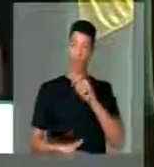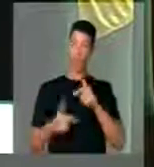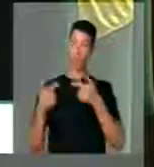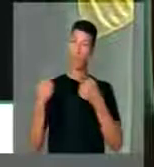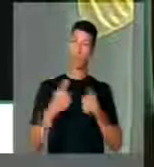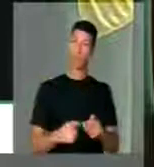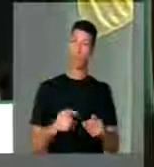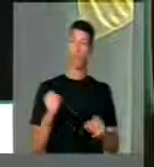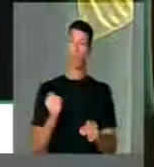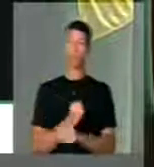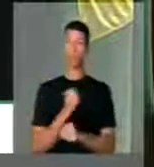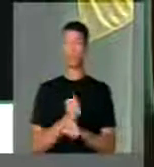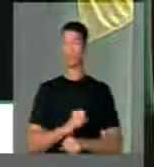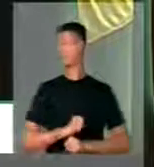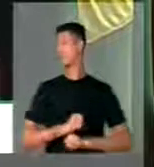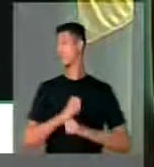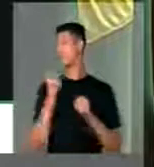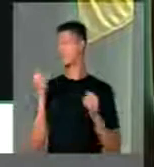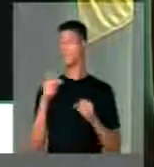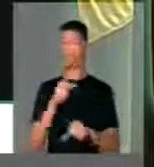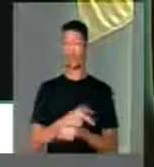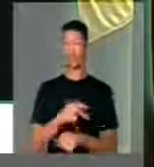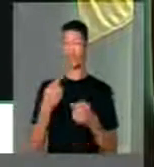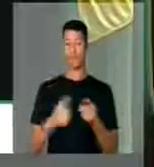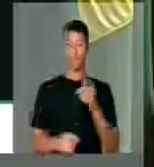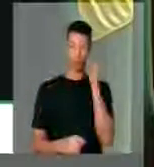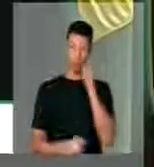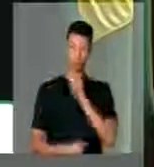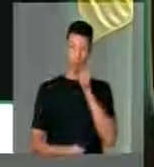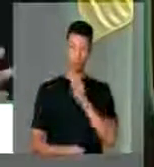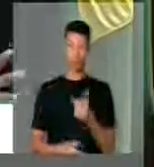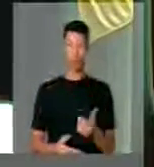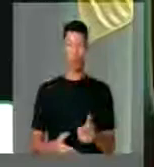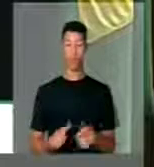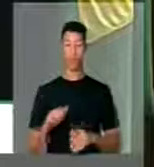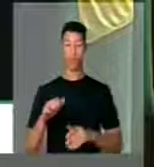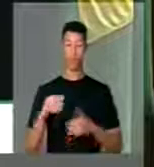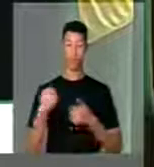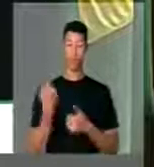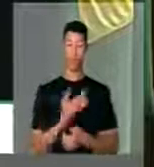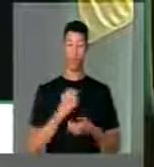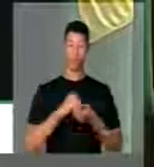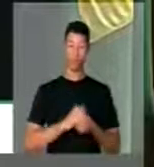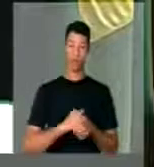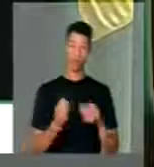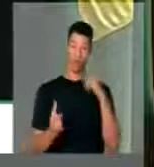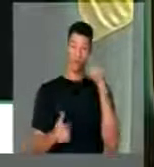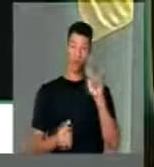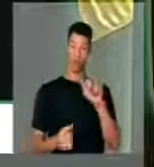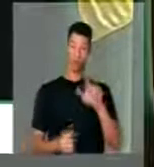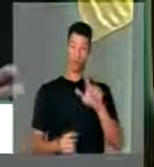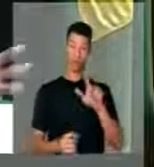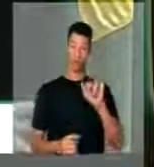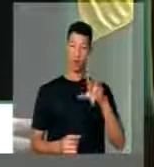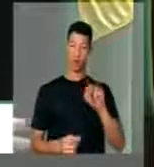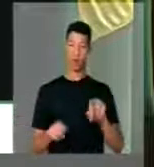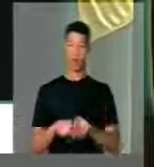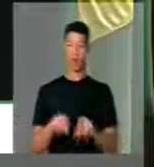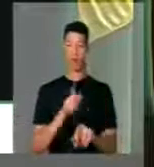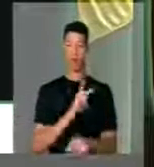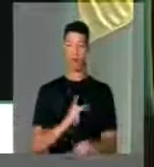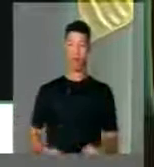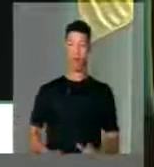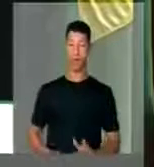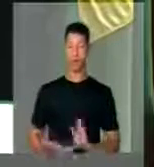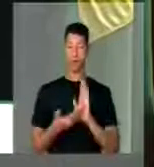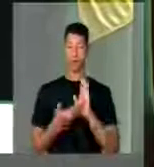luta contra essa reforma cruel da Previdência contra as mulheres. Saudar o nosso deputado Arlindo Chinalha, que também já foi presidente